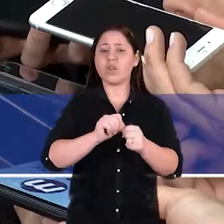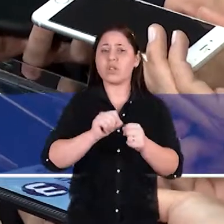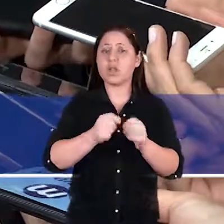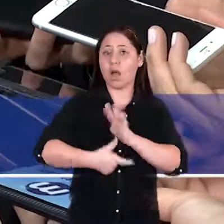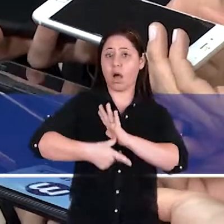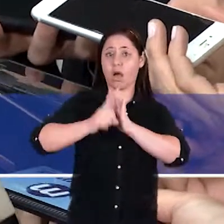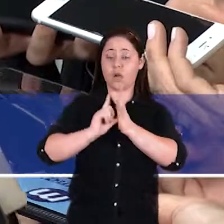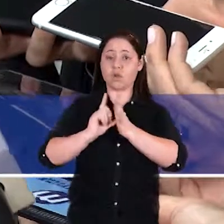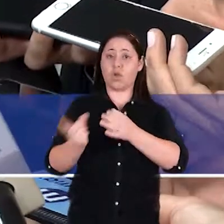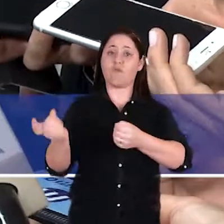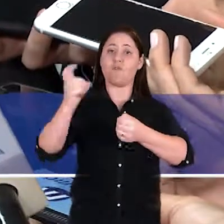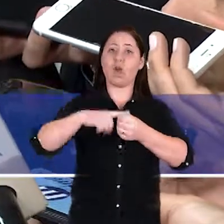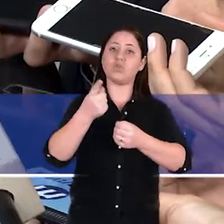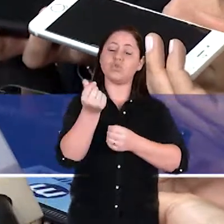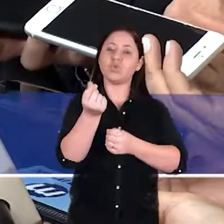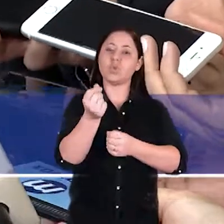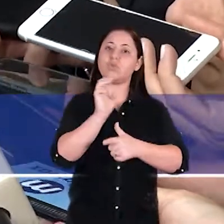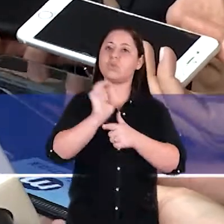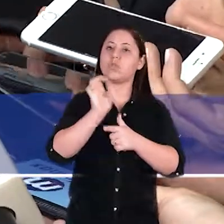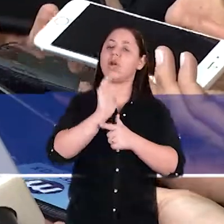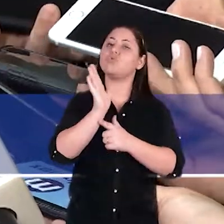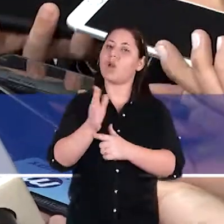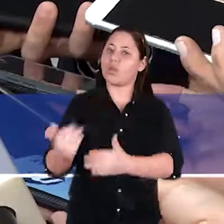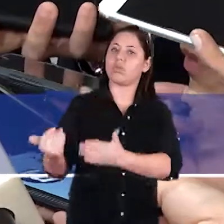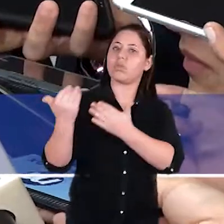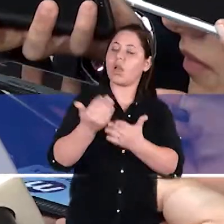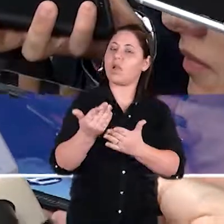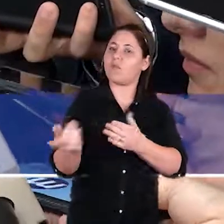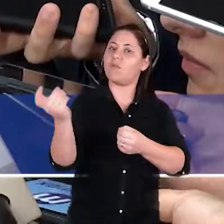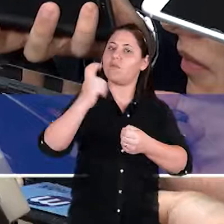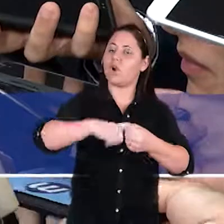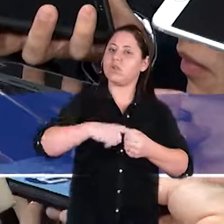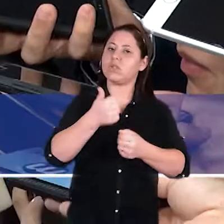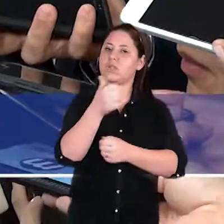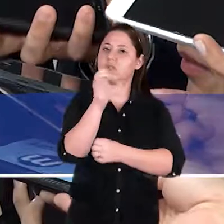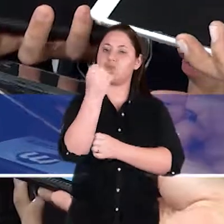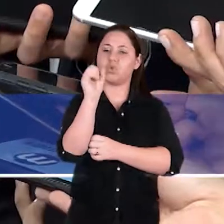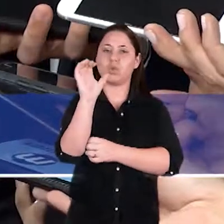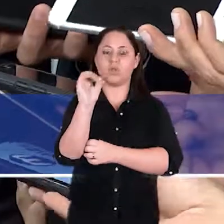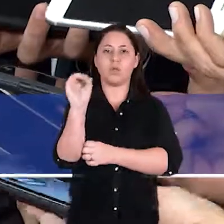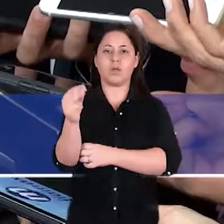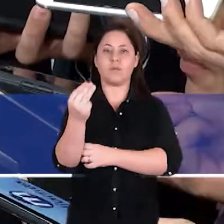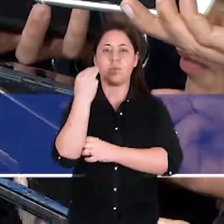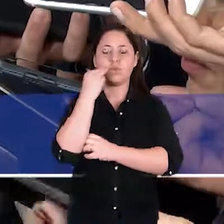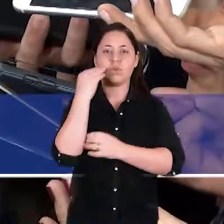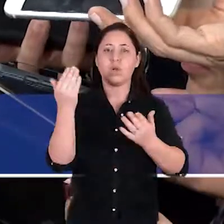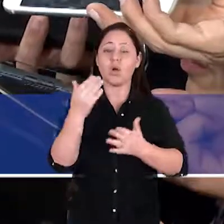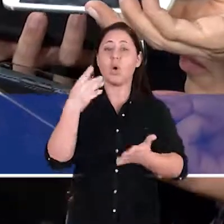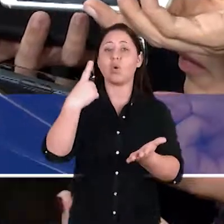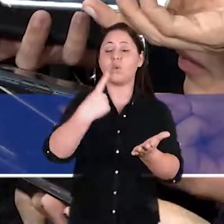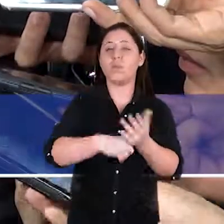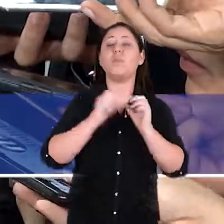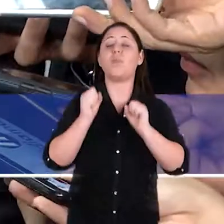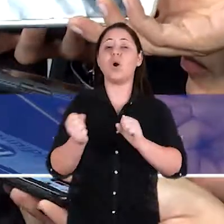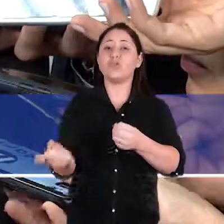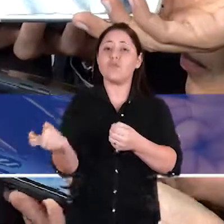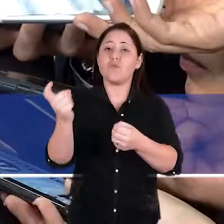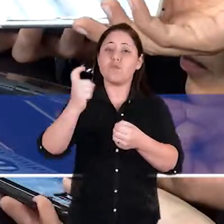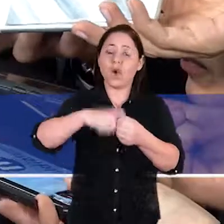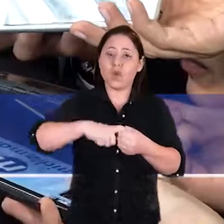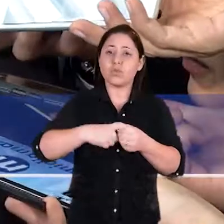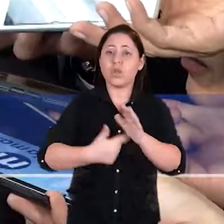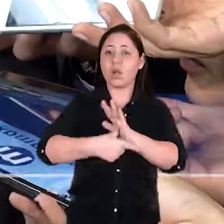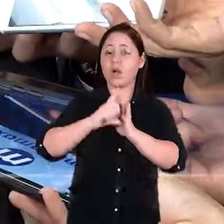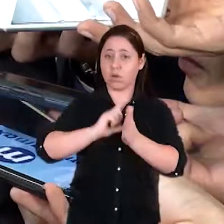estamos antecipando a devolução até. O Estado já devolveu 180 milhões e agora, por termo de acordo, nós podemos